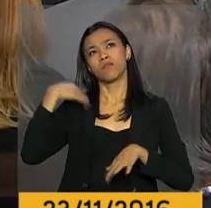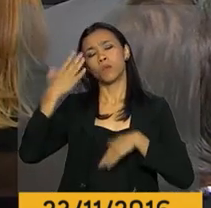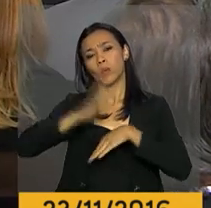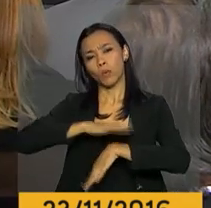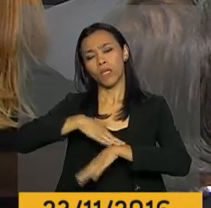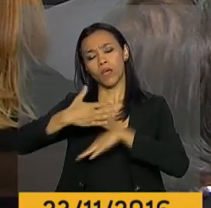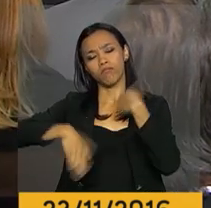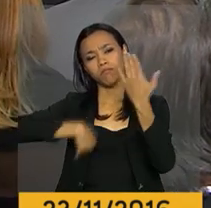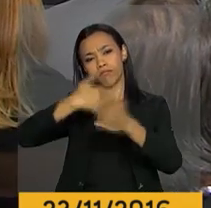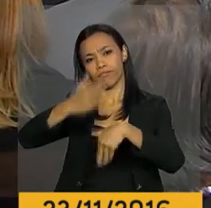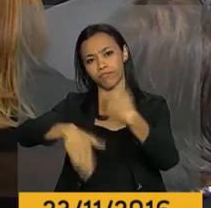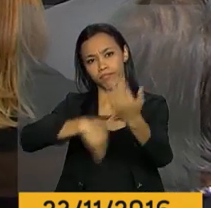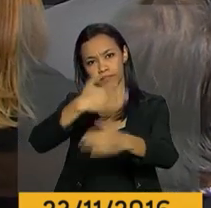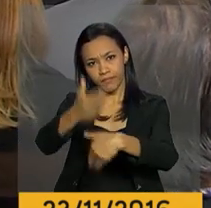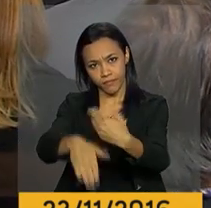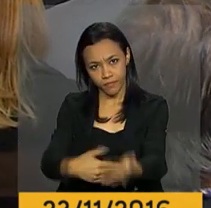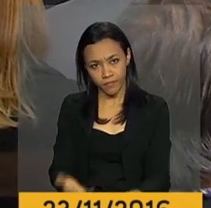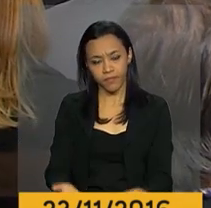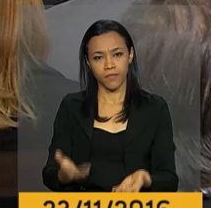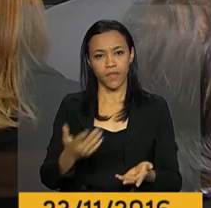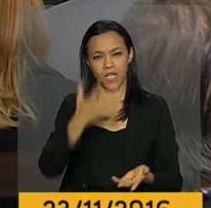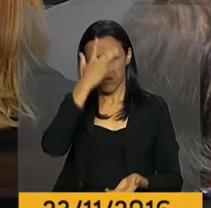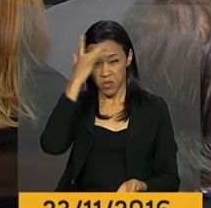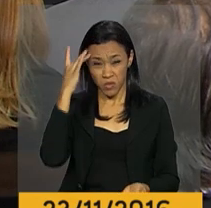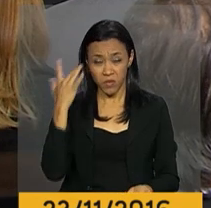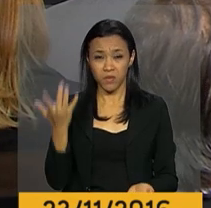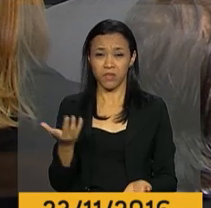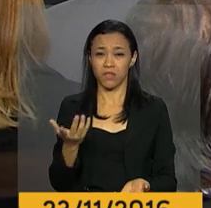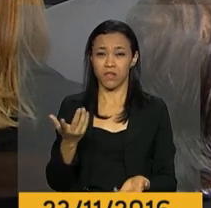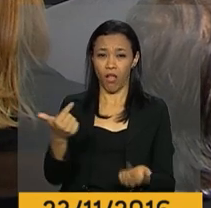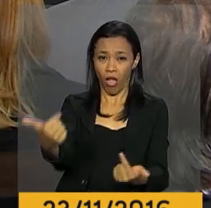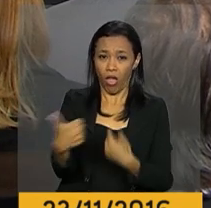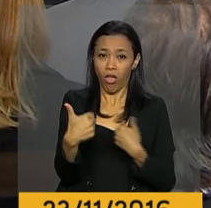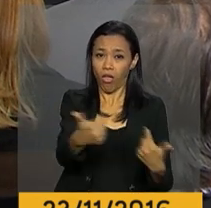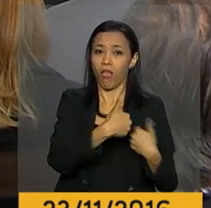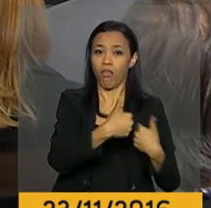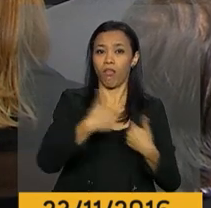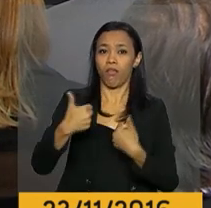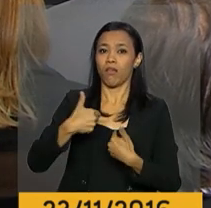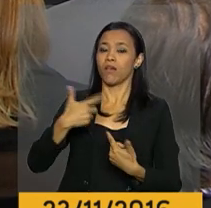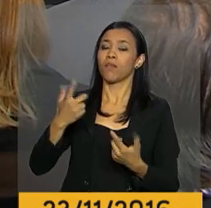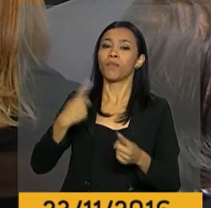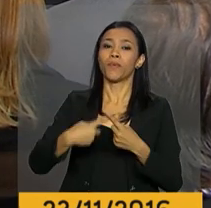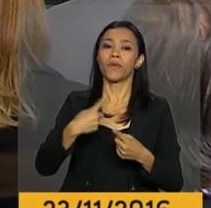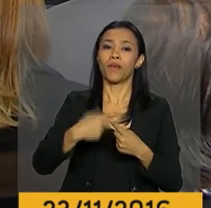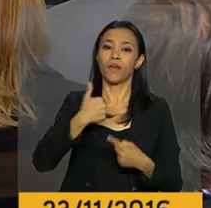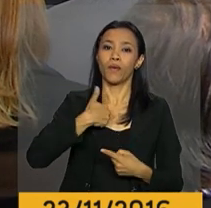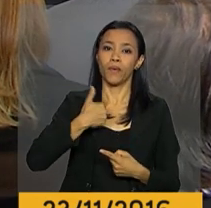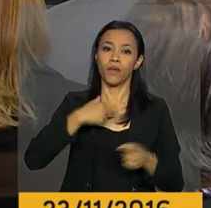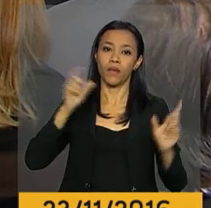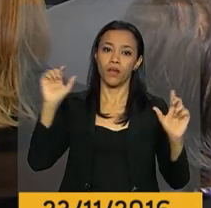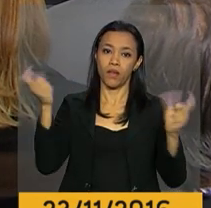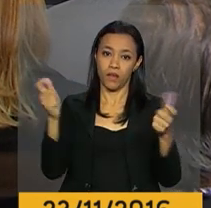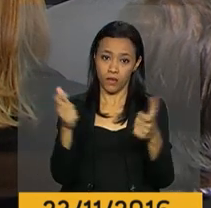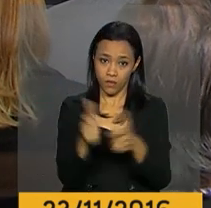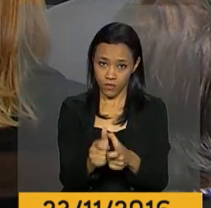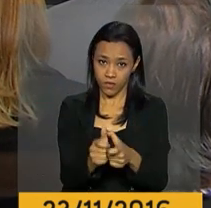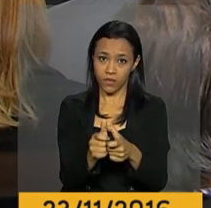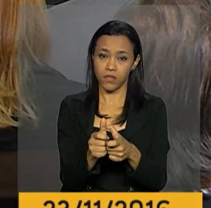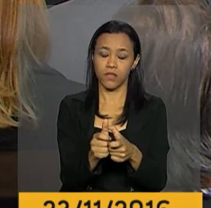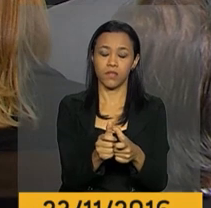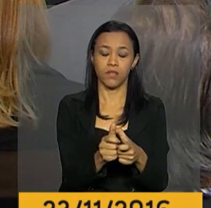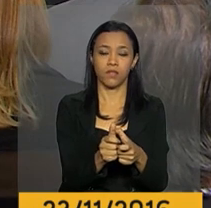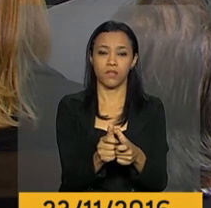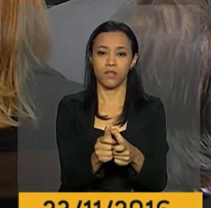tempo como eu fui muito criticado porque iria reduzir o